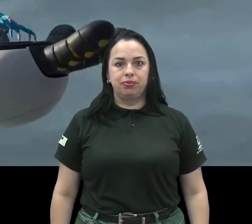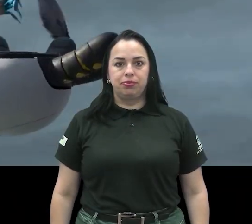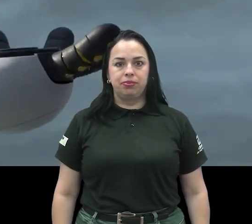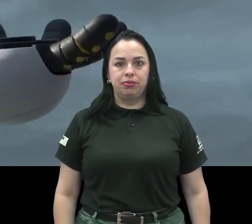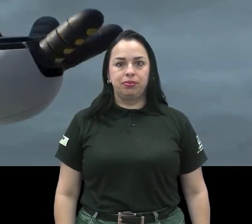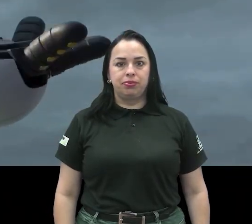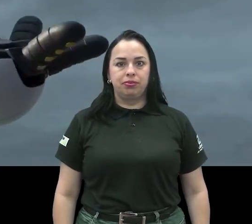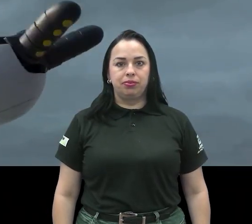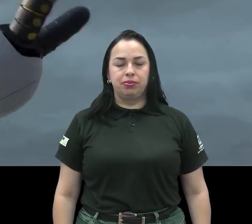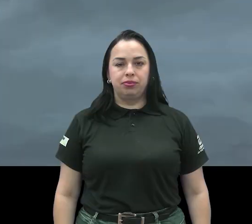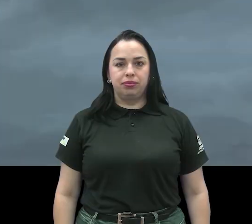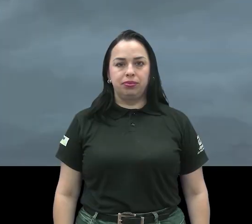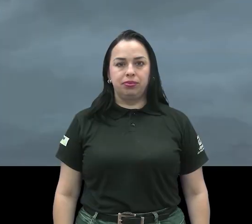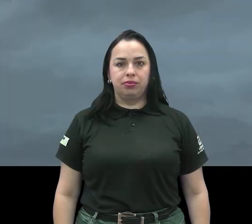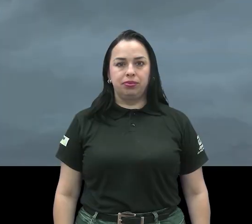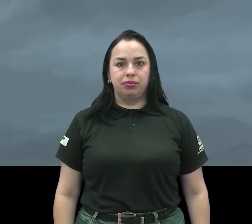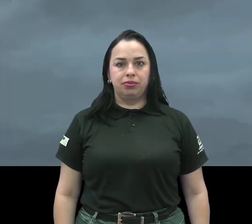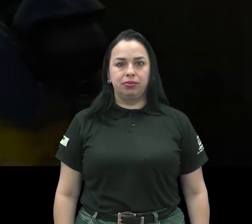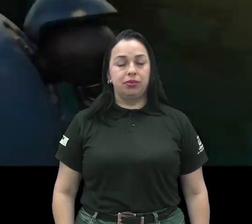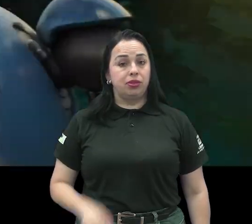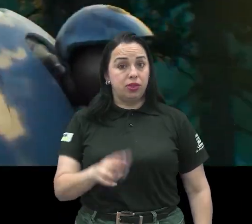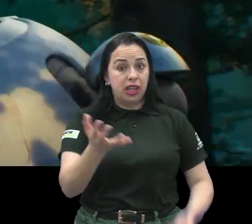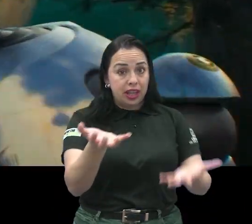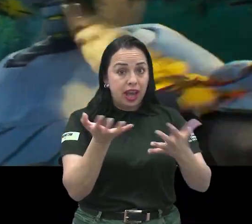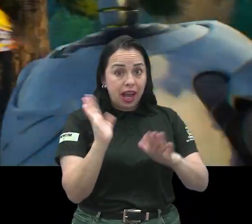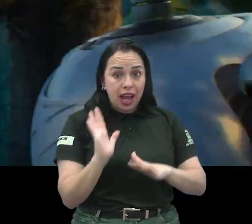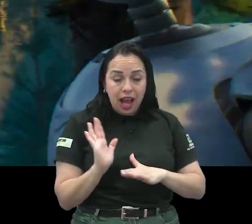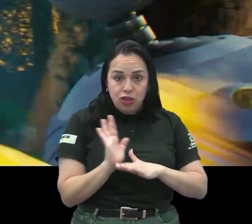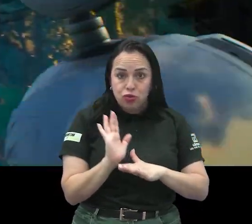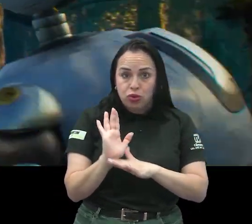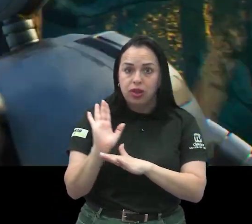Você requer assistência?